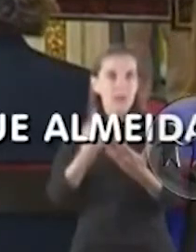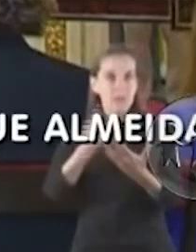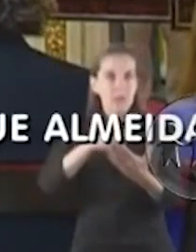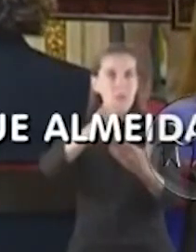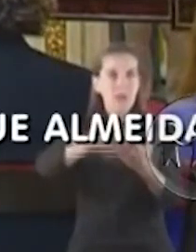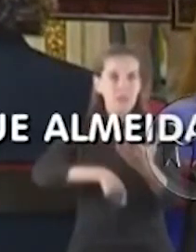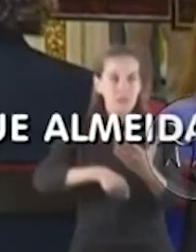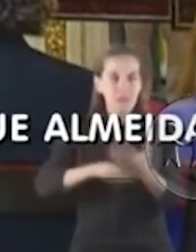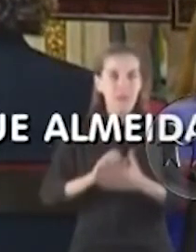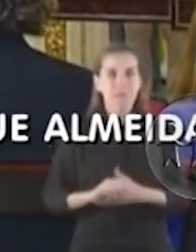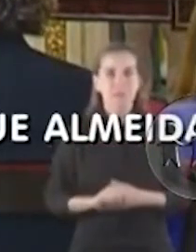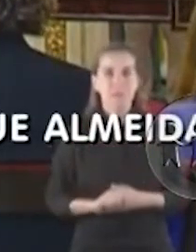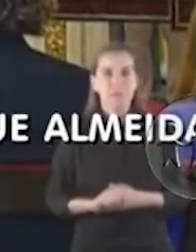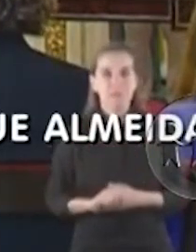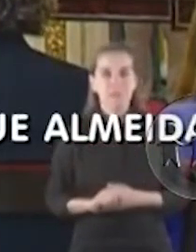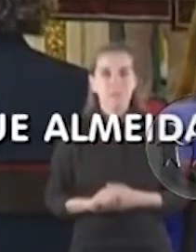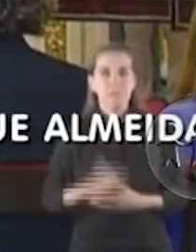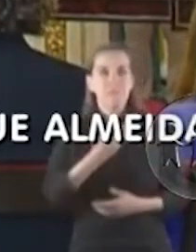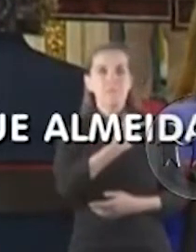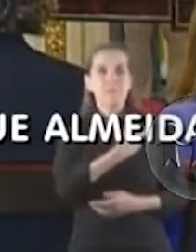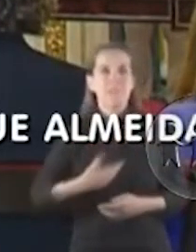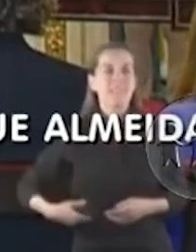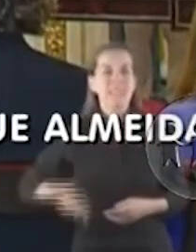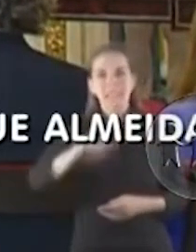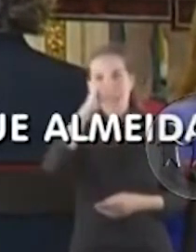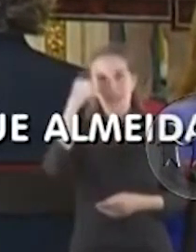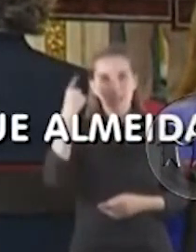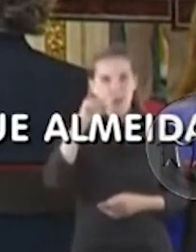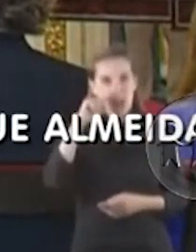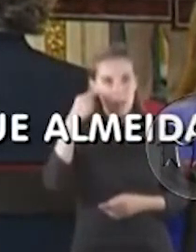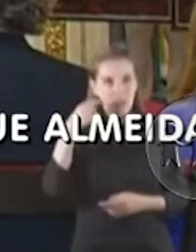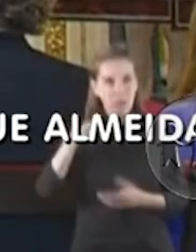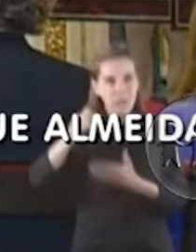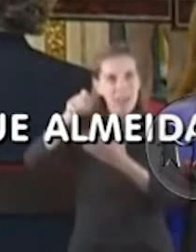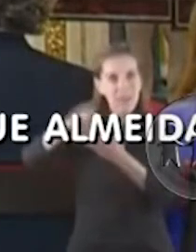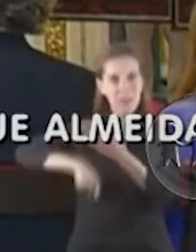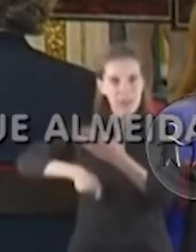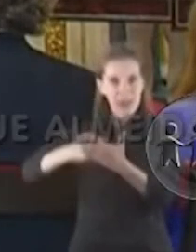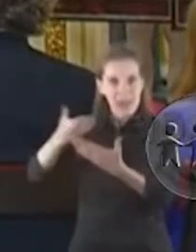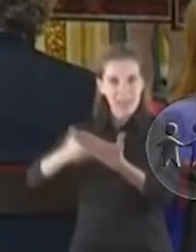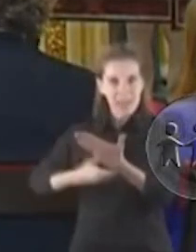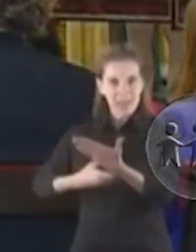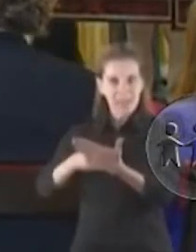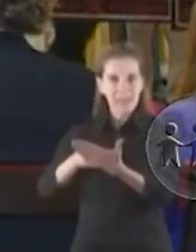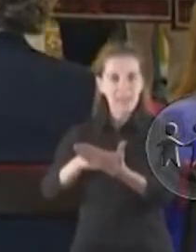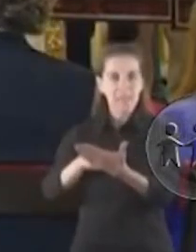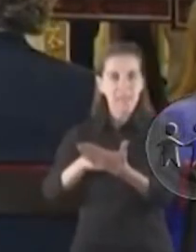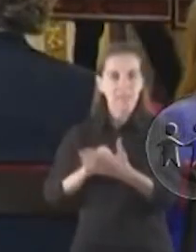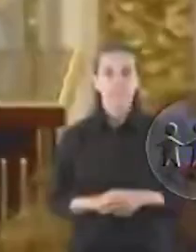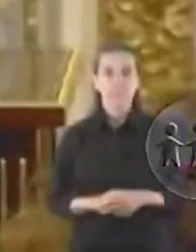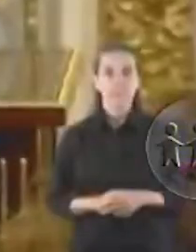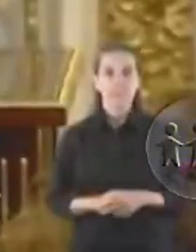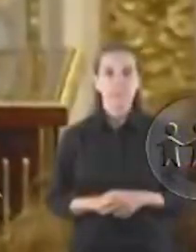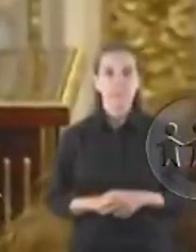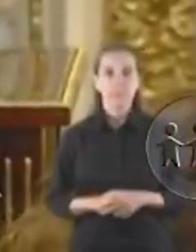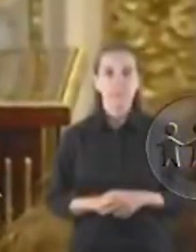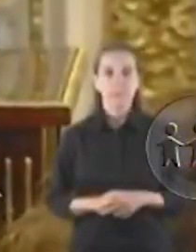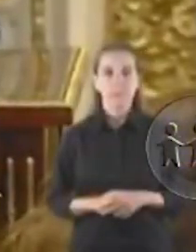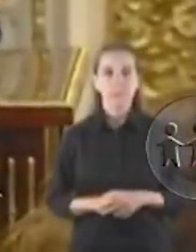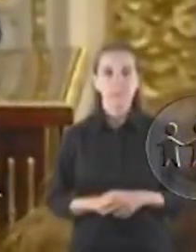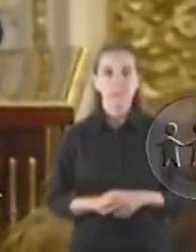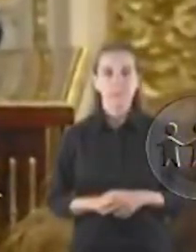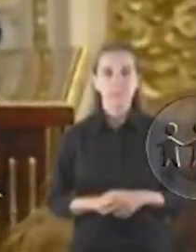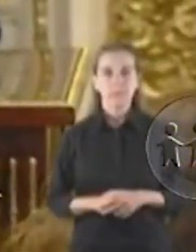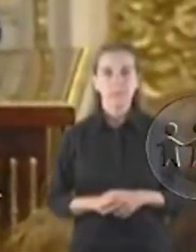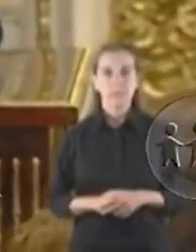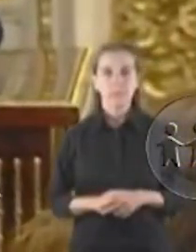Ursula Vanderlei em defendeu que se feche mais rapidamente possível um acordo entre Mercosul e União Europeia benéfico para